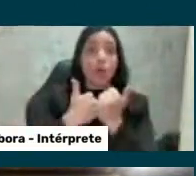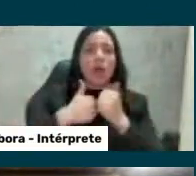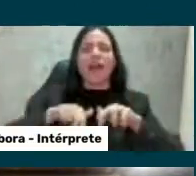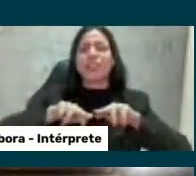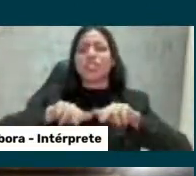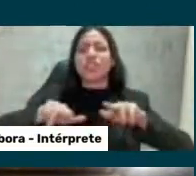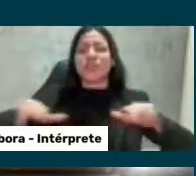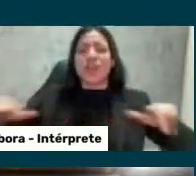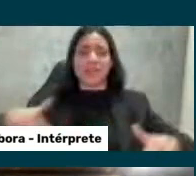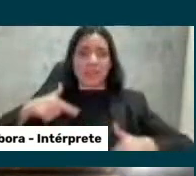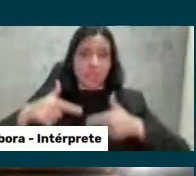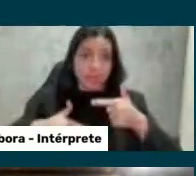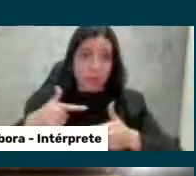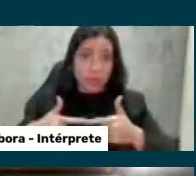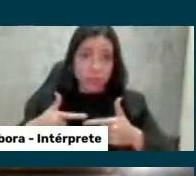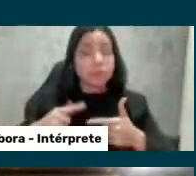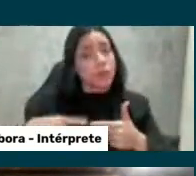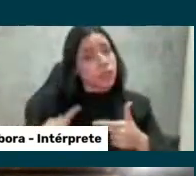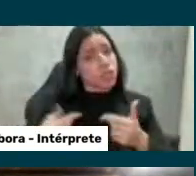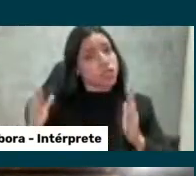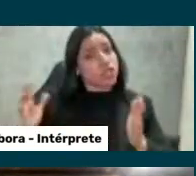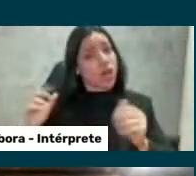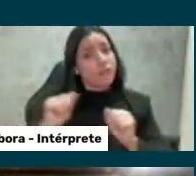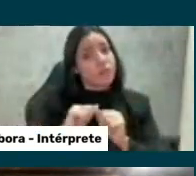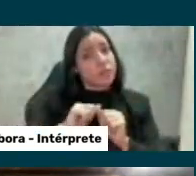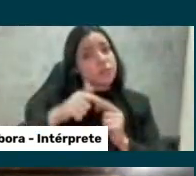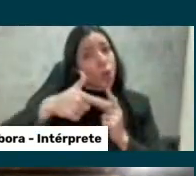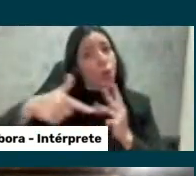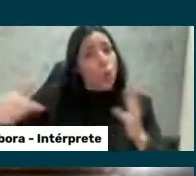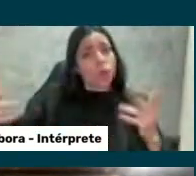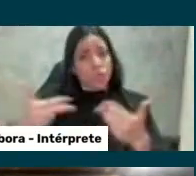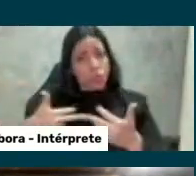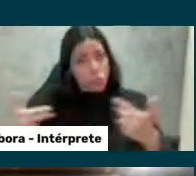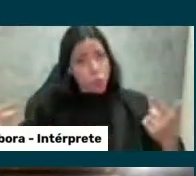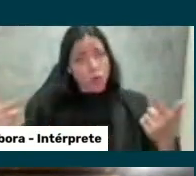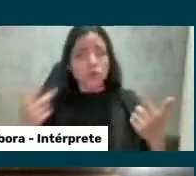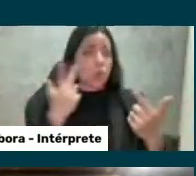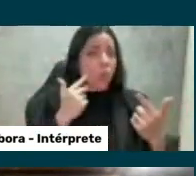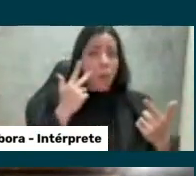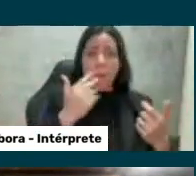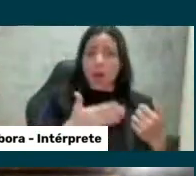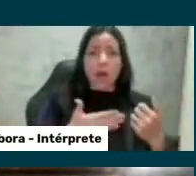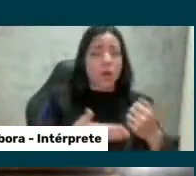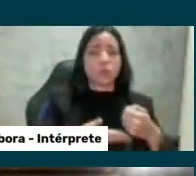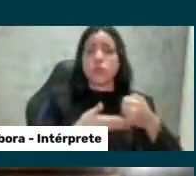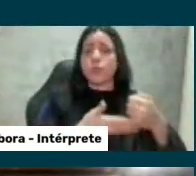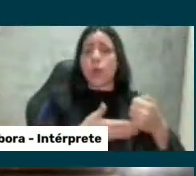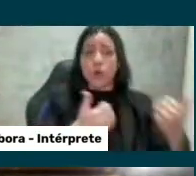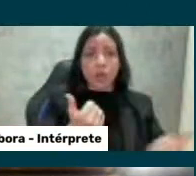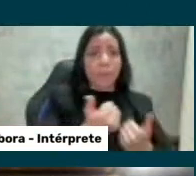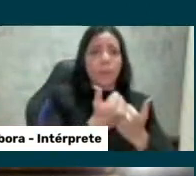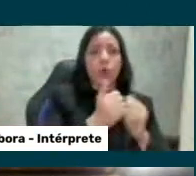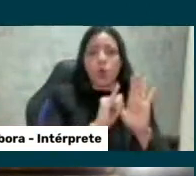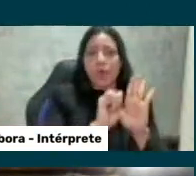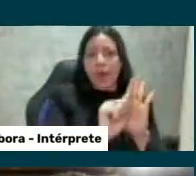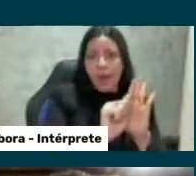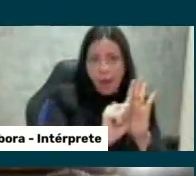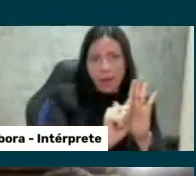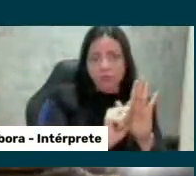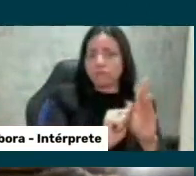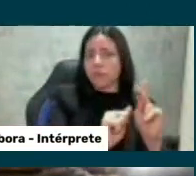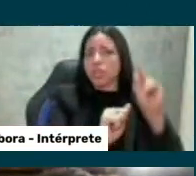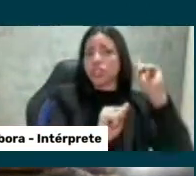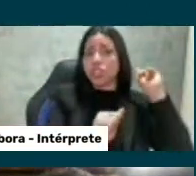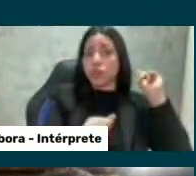Já fazíamos algumas coisas dessas com suporte de IA convencional, mas não com a qualidade que os modelos atuais fazem, e sim